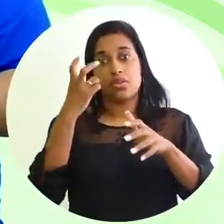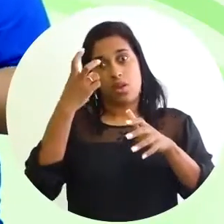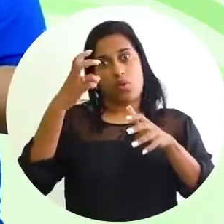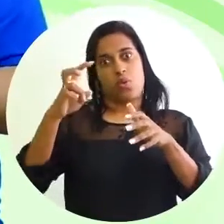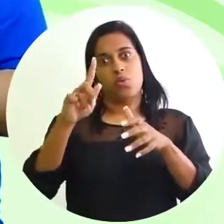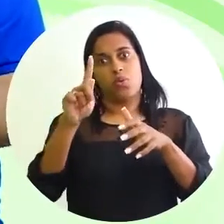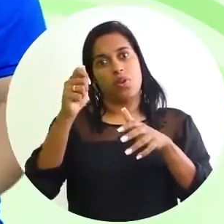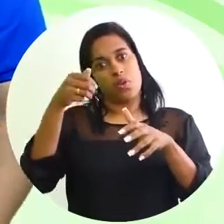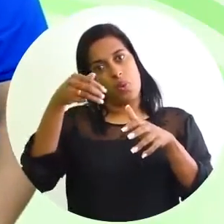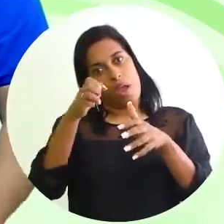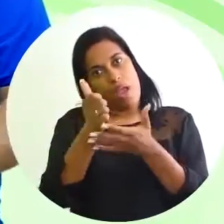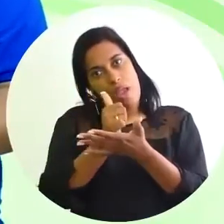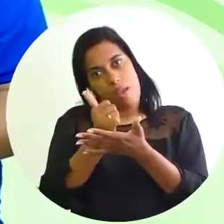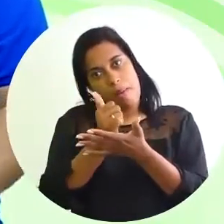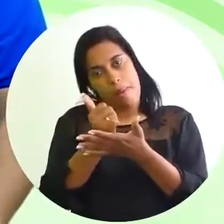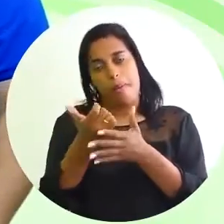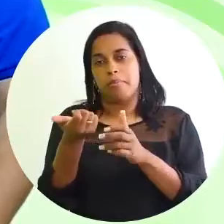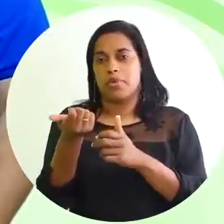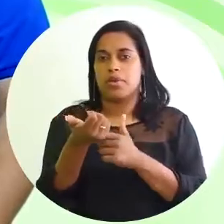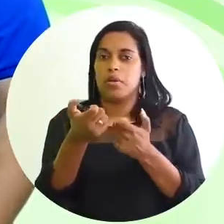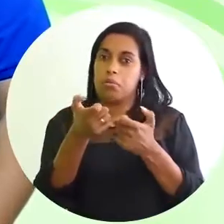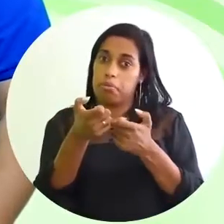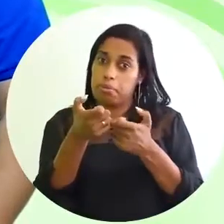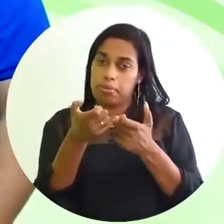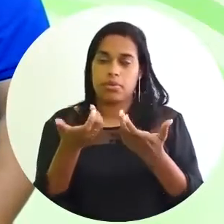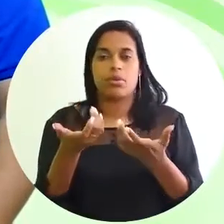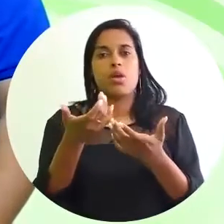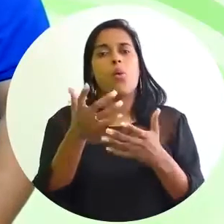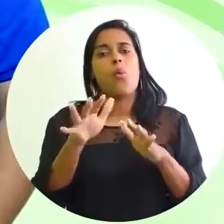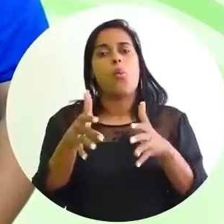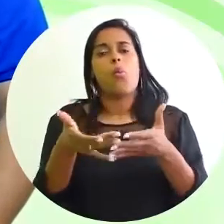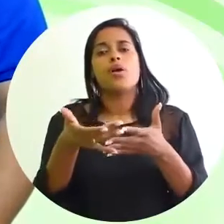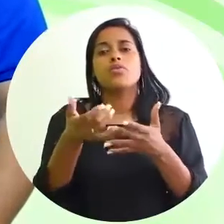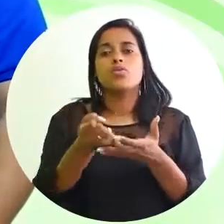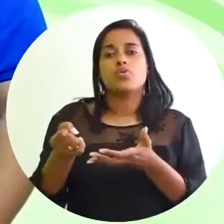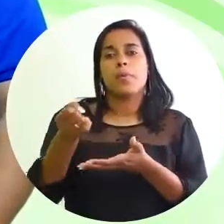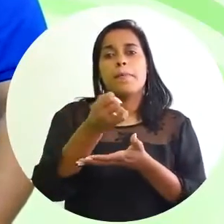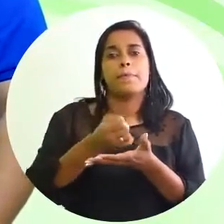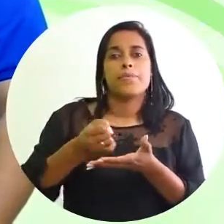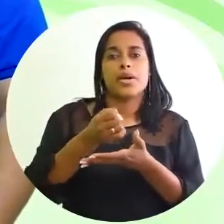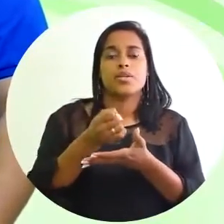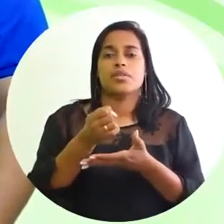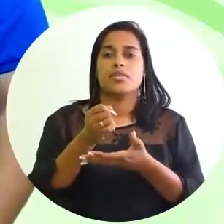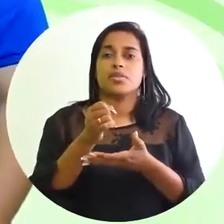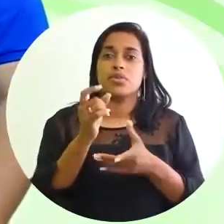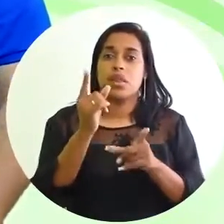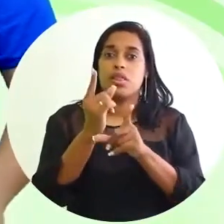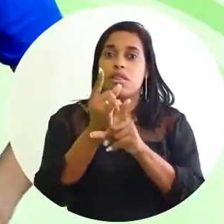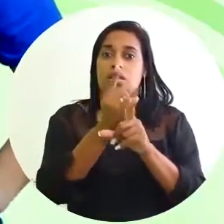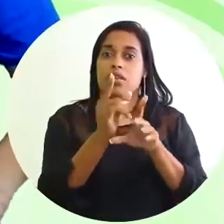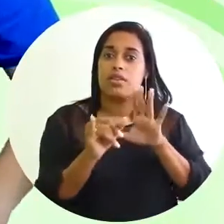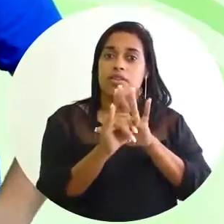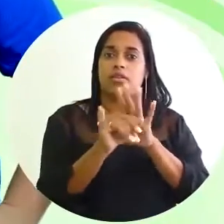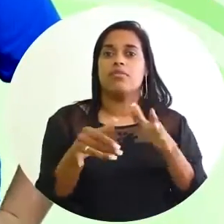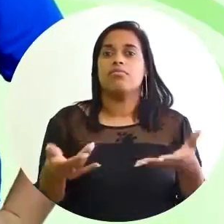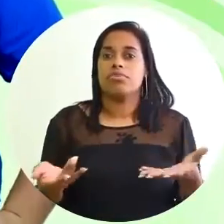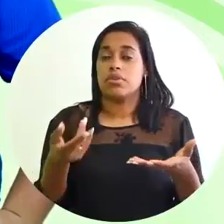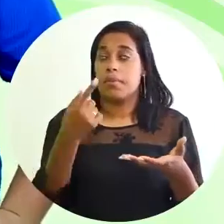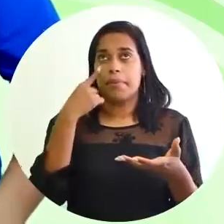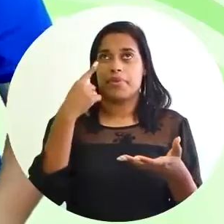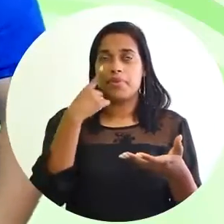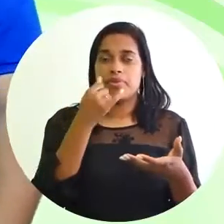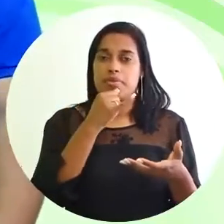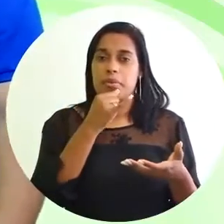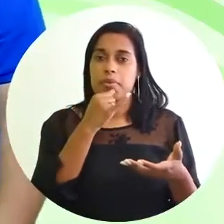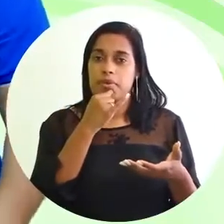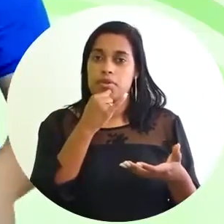né? Por isso que surgiu mais a partir disso. Quais são os elementos fáceis assim de gamificação para o nosso contexto? Pronto, a gente pode